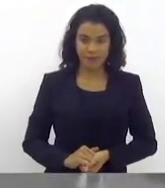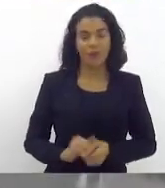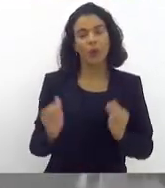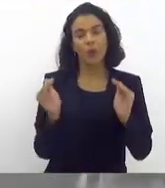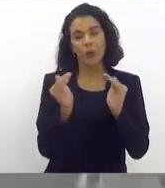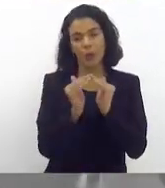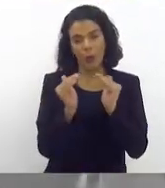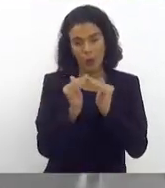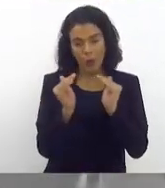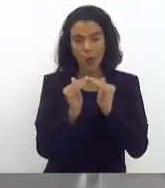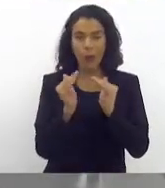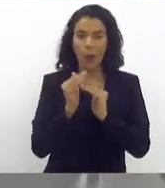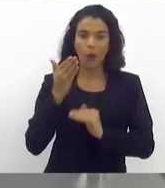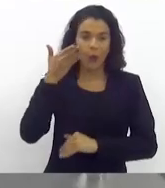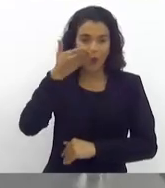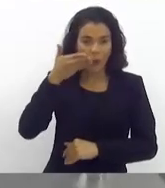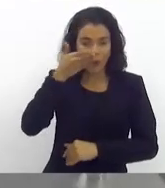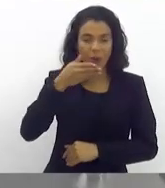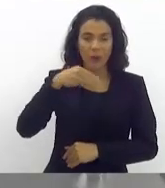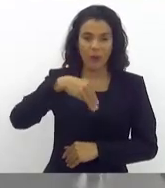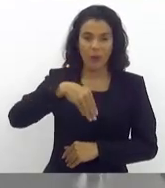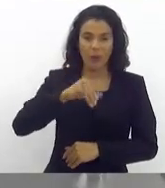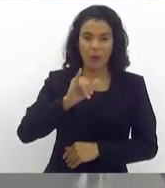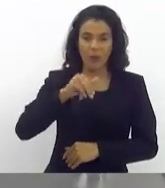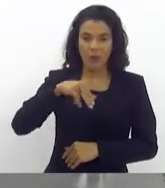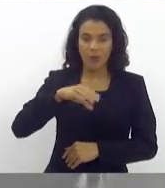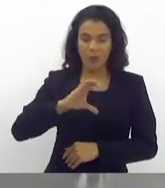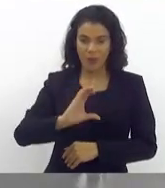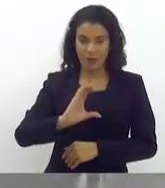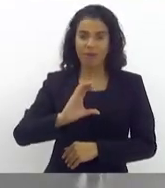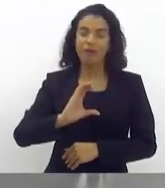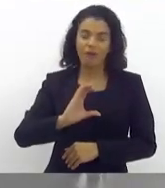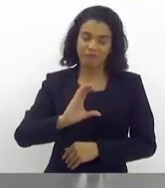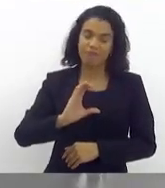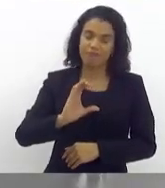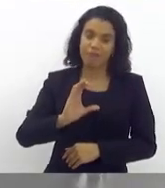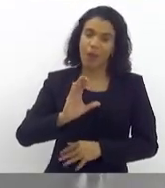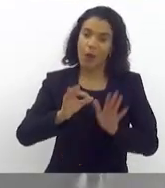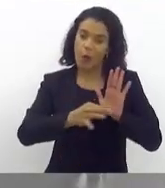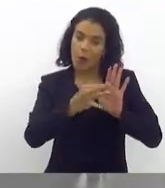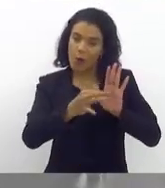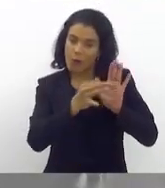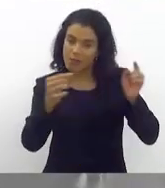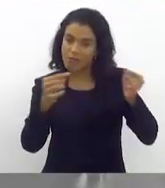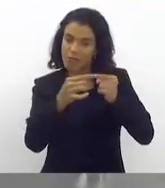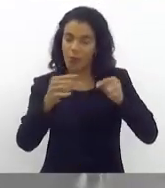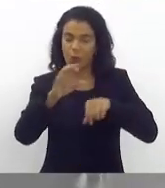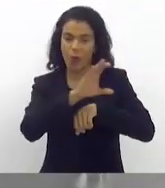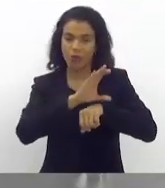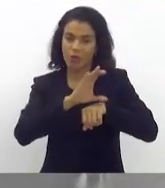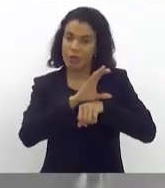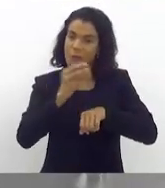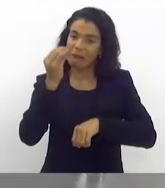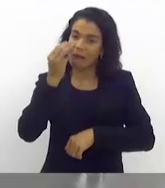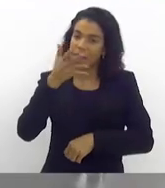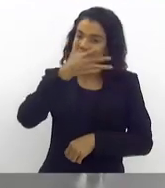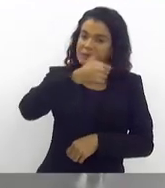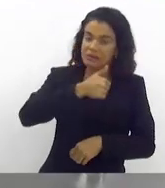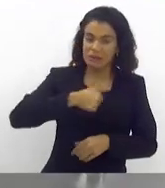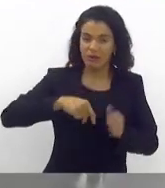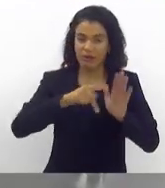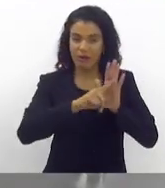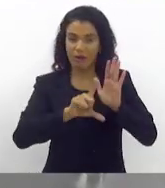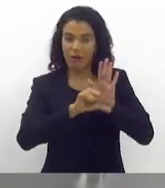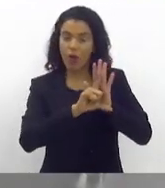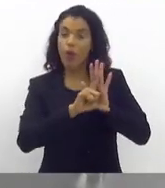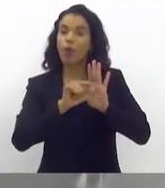Com os argumentos do deputado Mink. É possível dar o parecer pela constitucionalidade com emenda para salvar um projeto quando